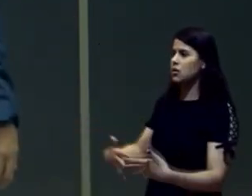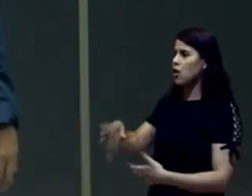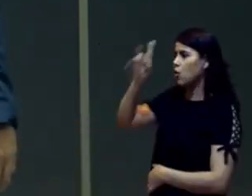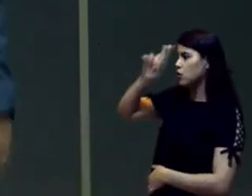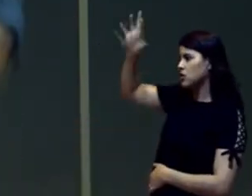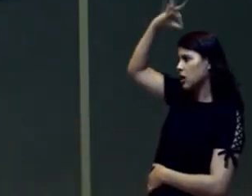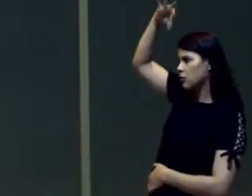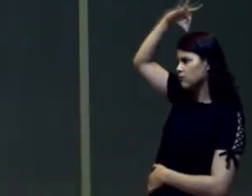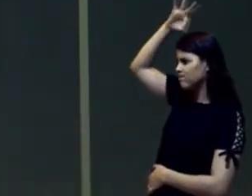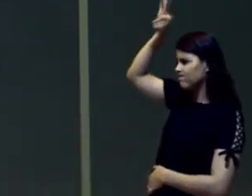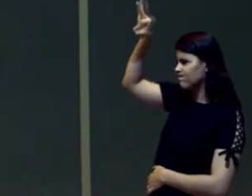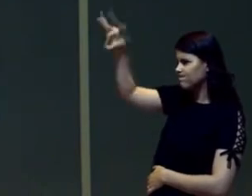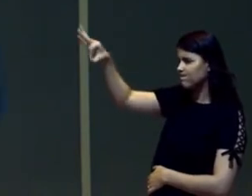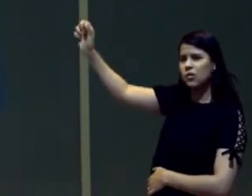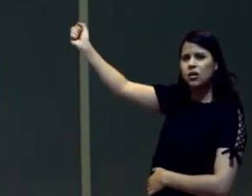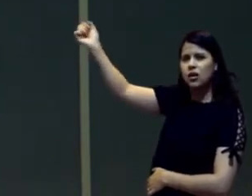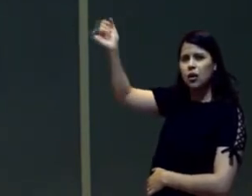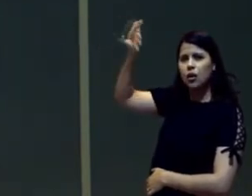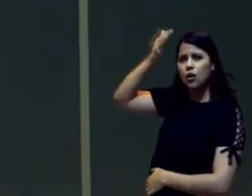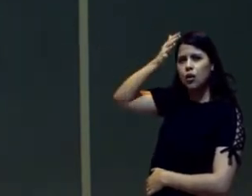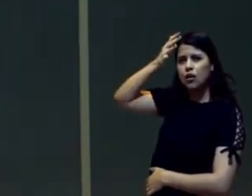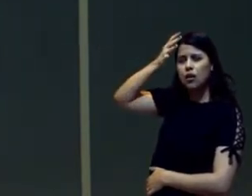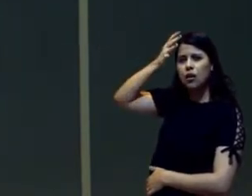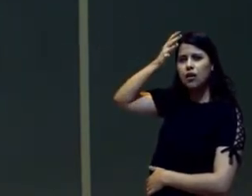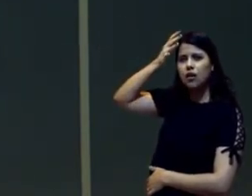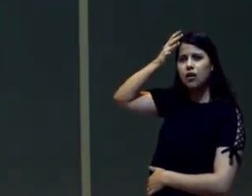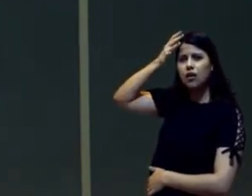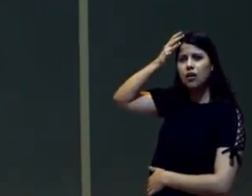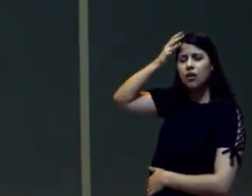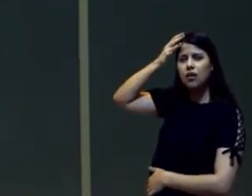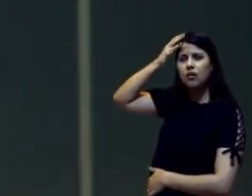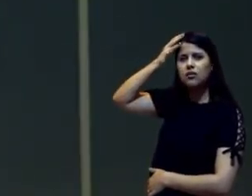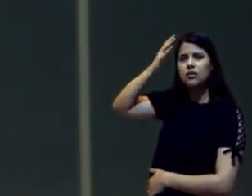espírito, a graça esteja com